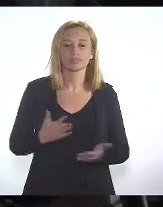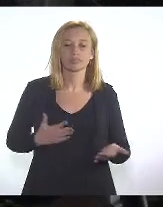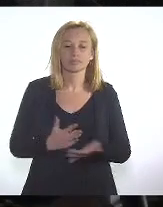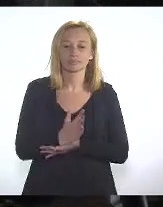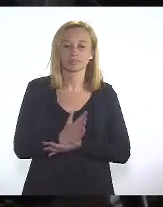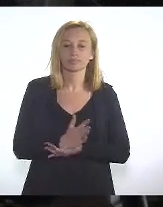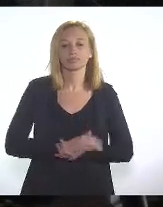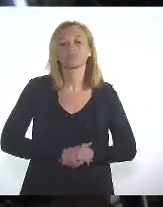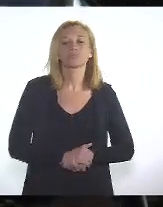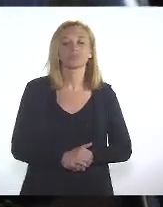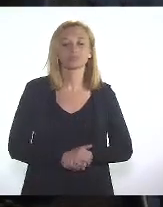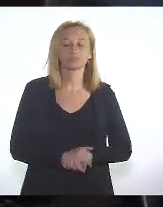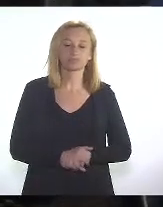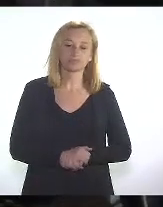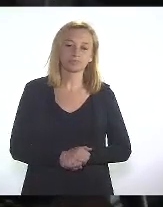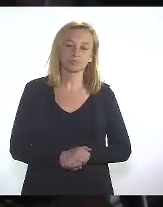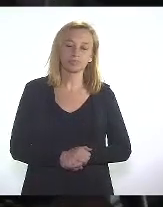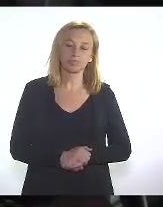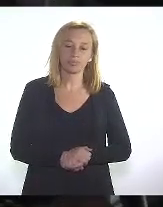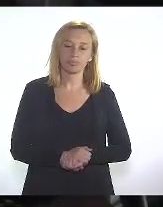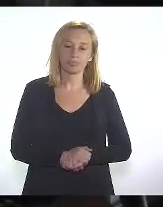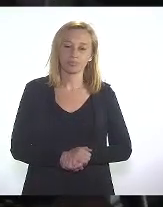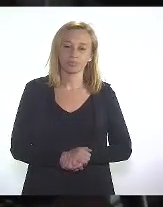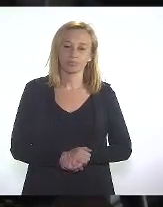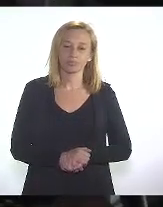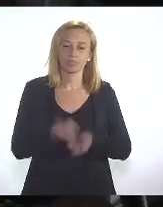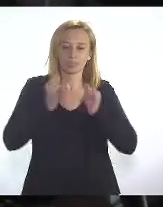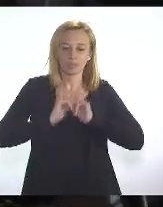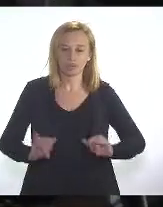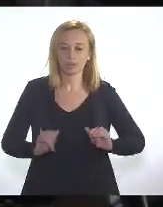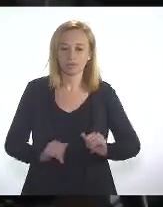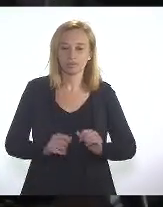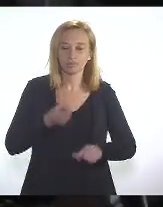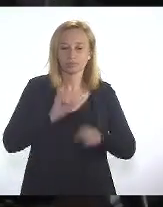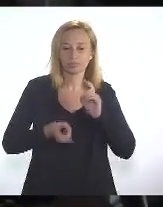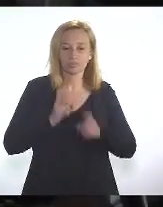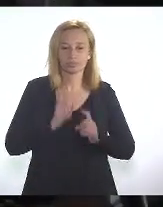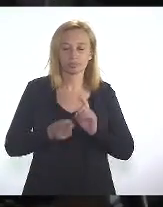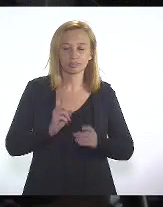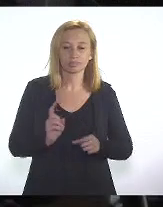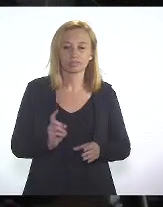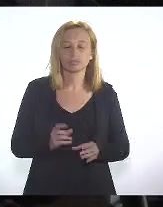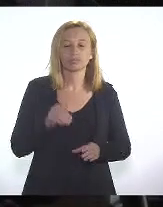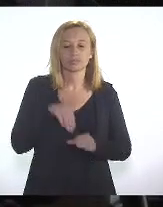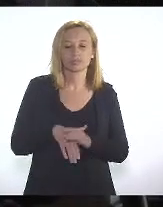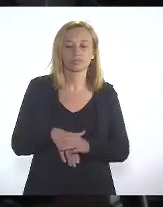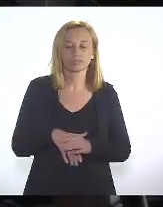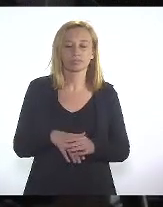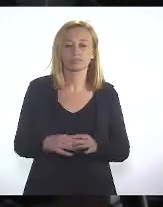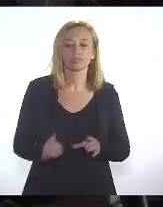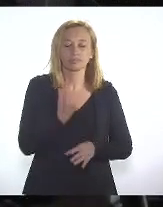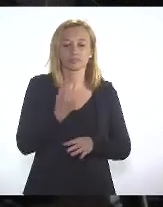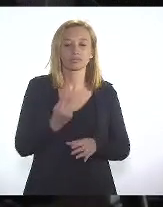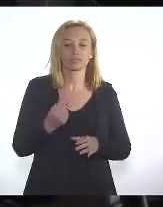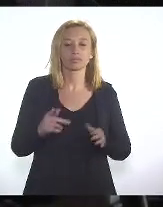estão aprovado, vai autógrafo. Anuncio em regime de urgência, em votação, em discussão única, projeto de